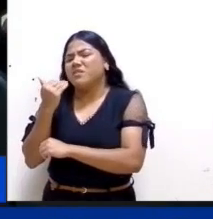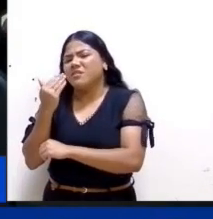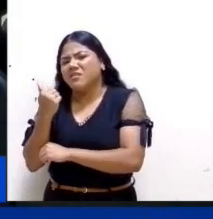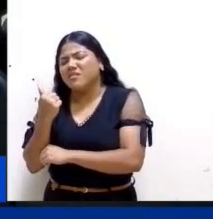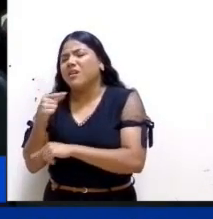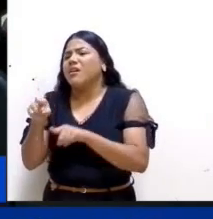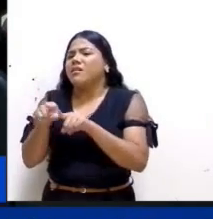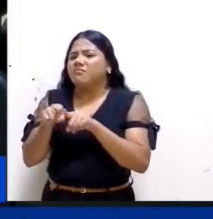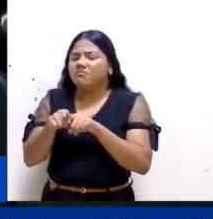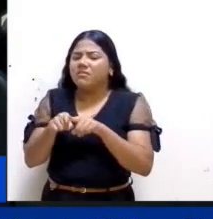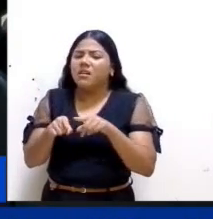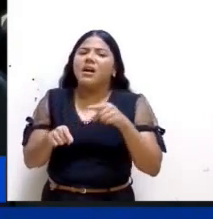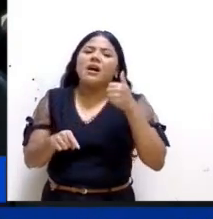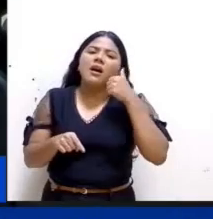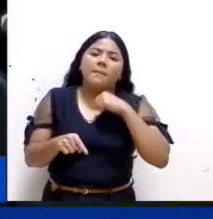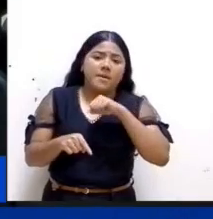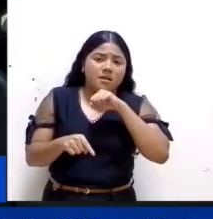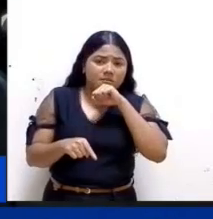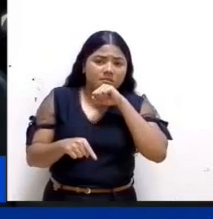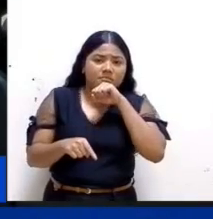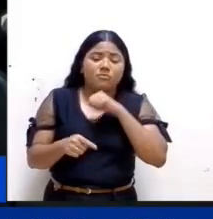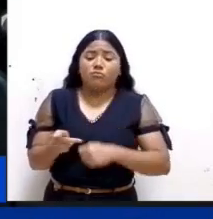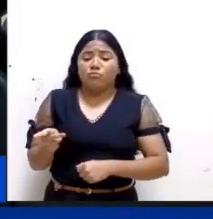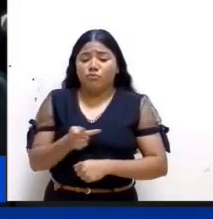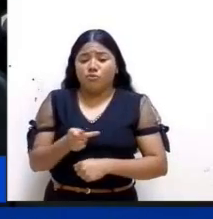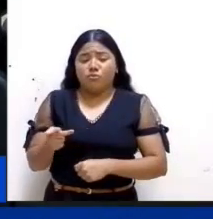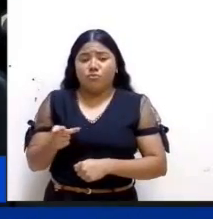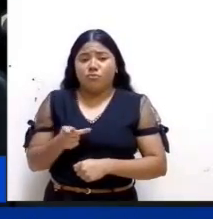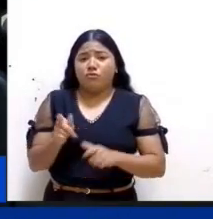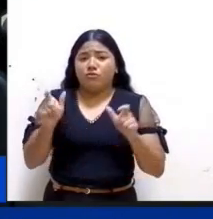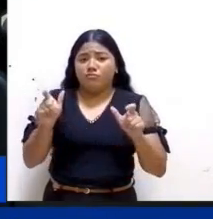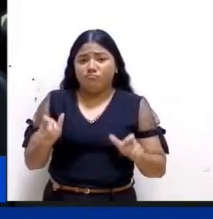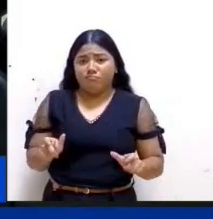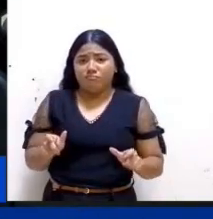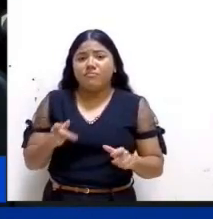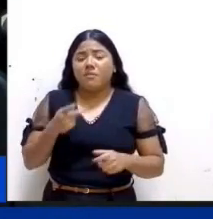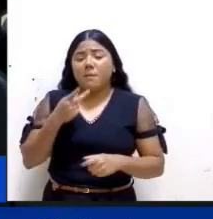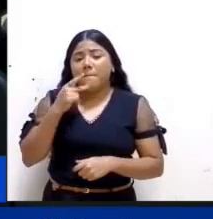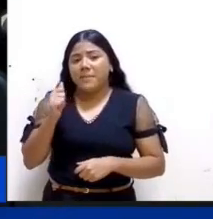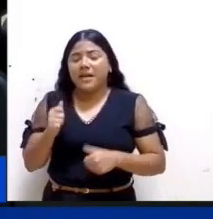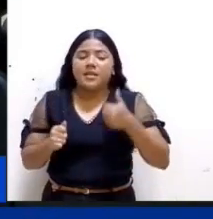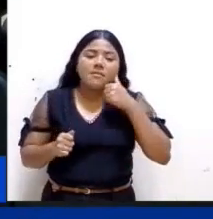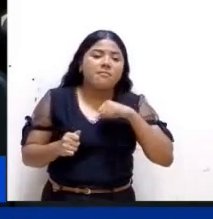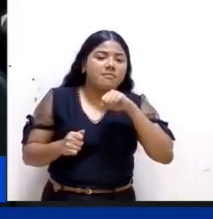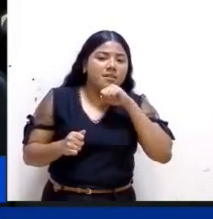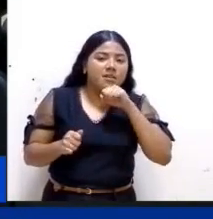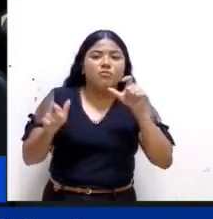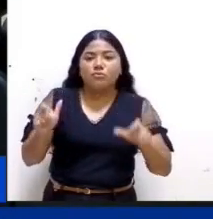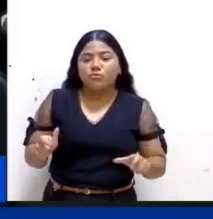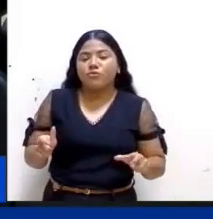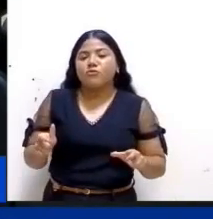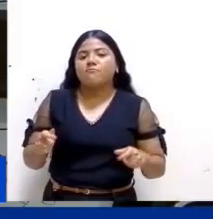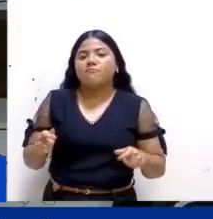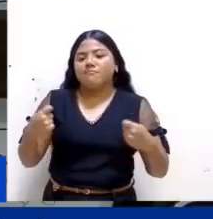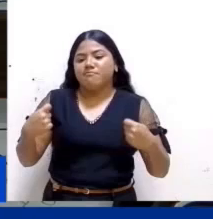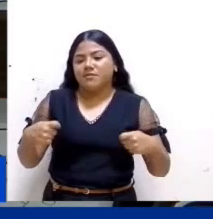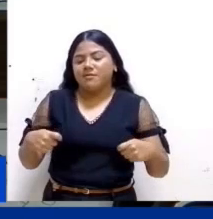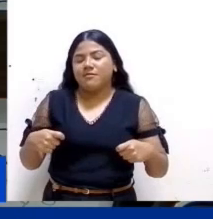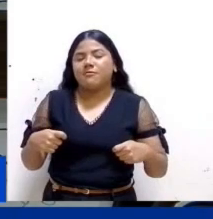mesma forma. É um dos efeitos mais importantes do casamento. Ah, professora, só é casamento quem